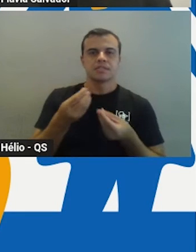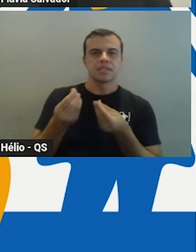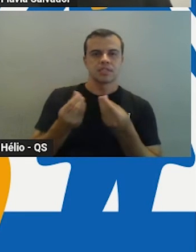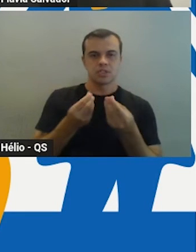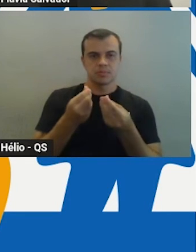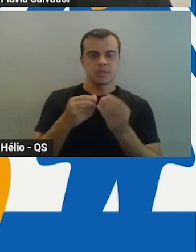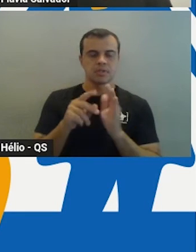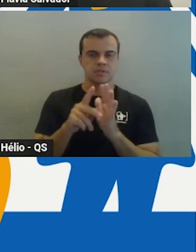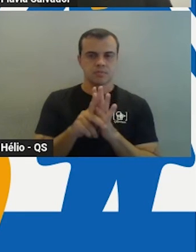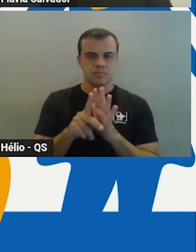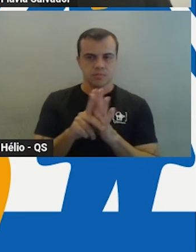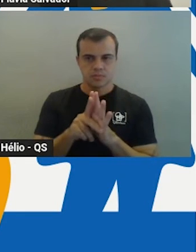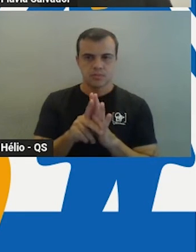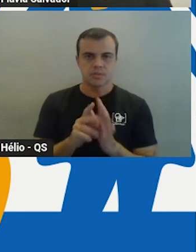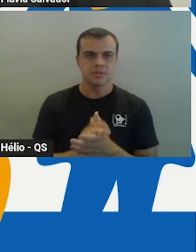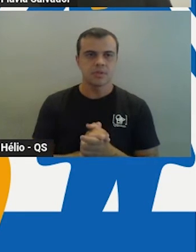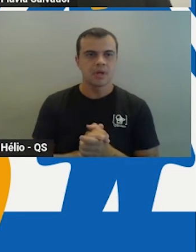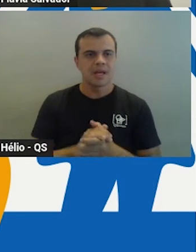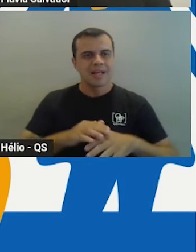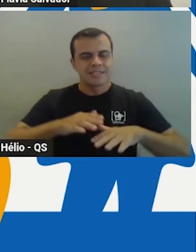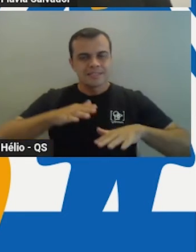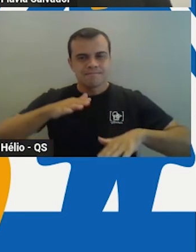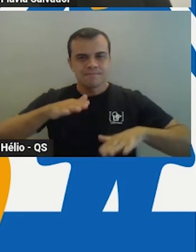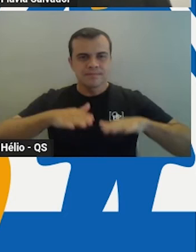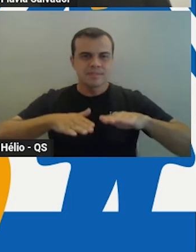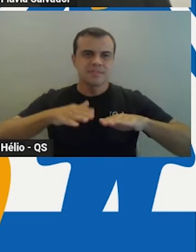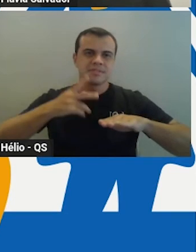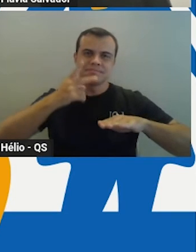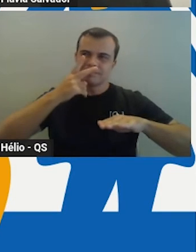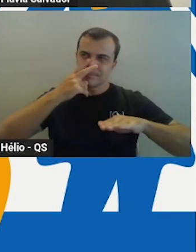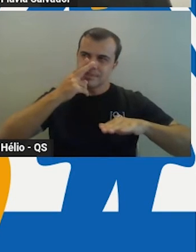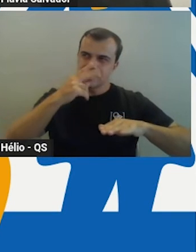hipersensibilidades, e que às vezes a gente